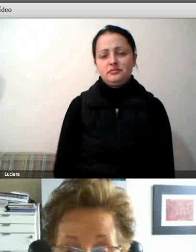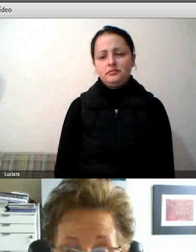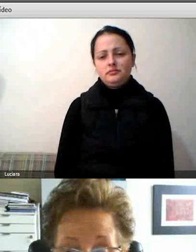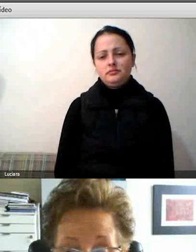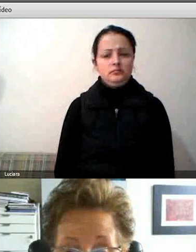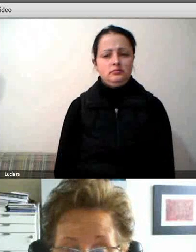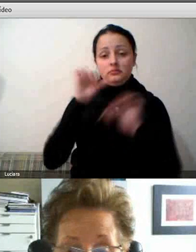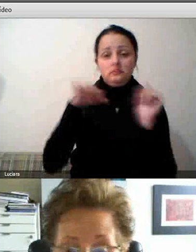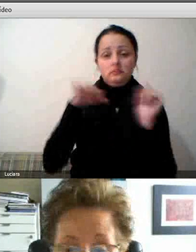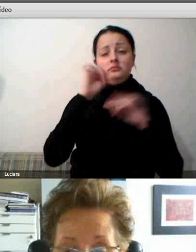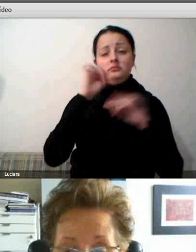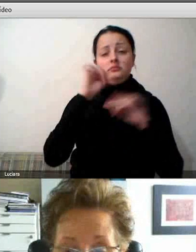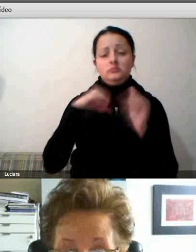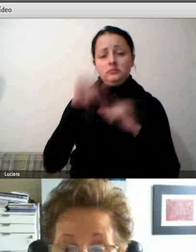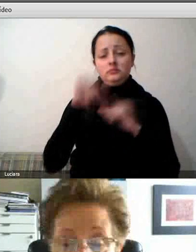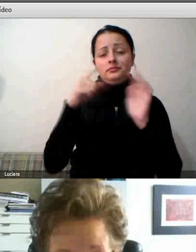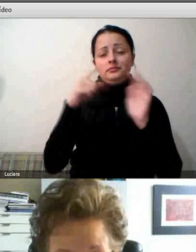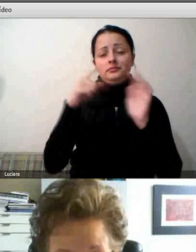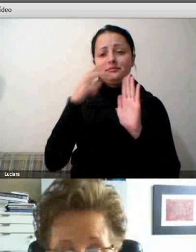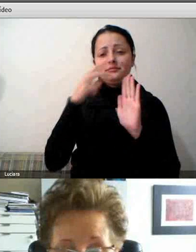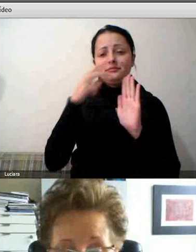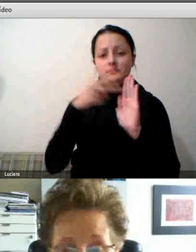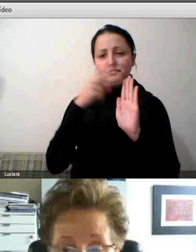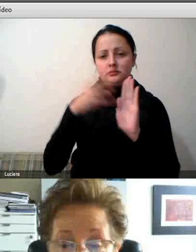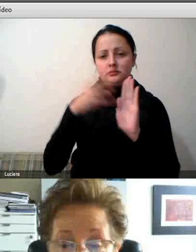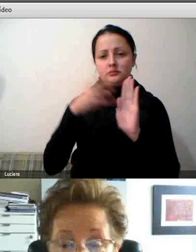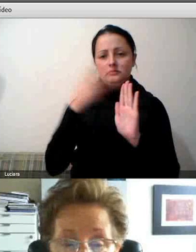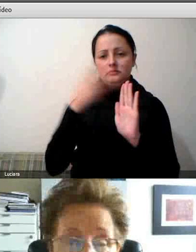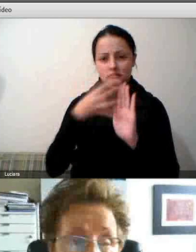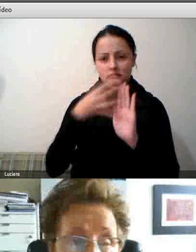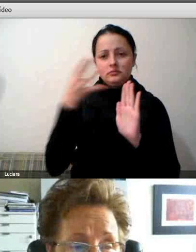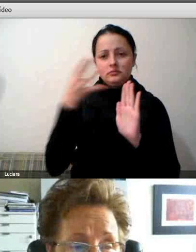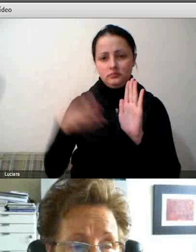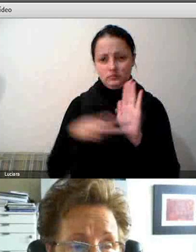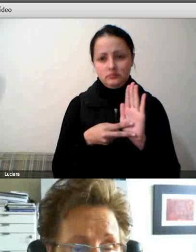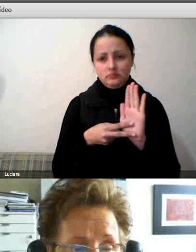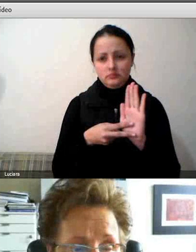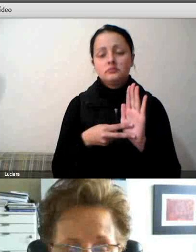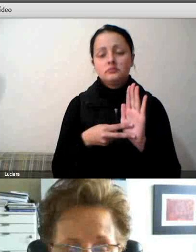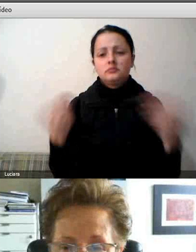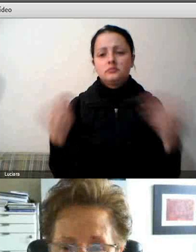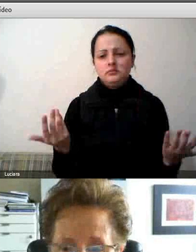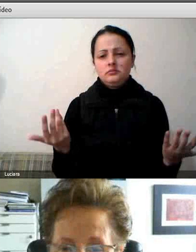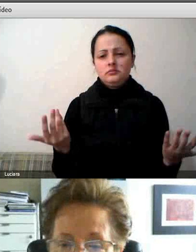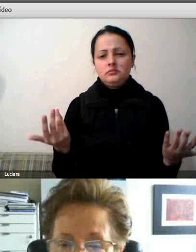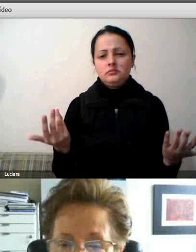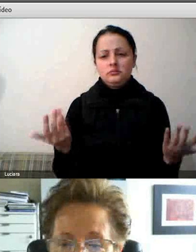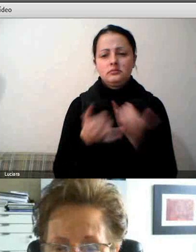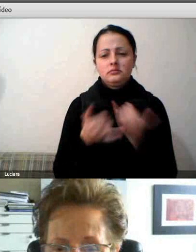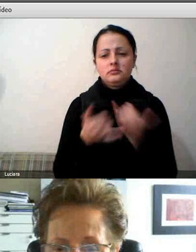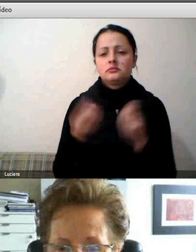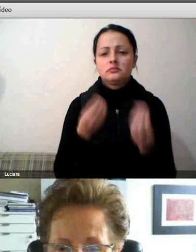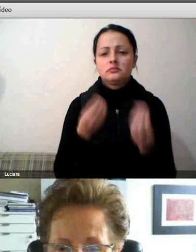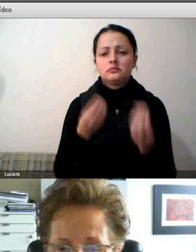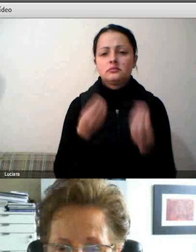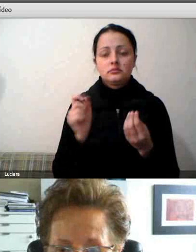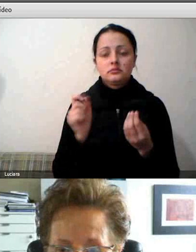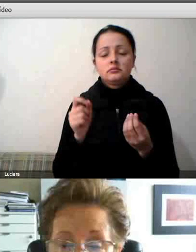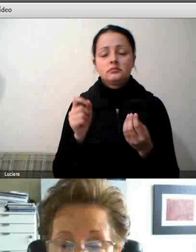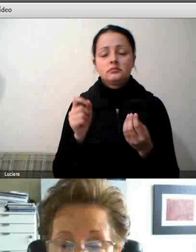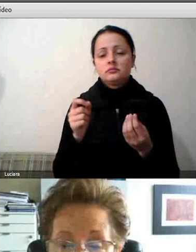outro professor e dar outro conteúdo. O seu mesmo professor, ele muda de uma. Abre o caderno de geografia. Fecha o caderno de